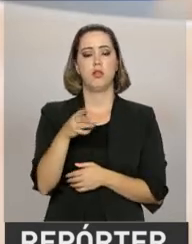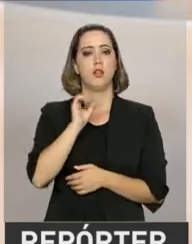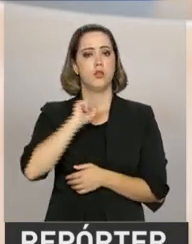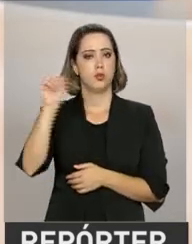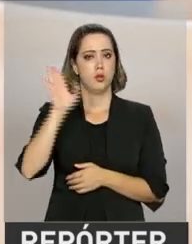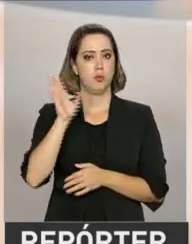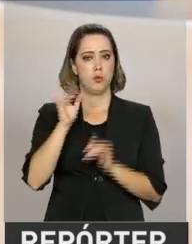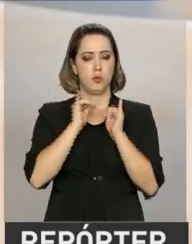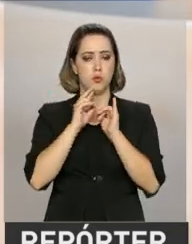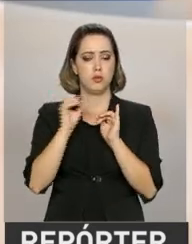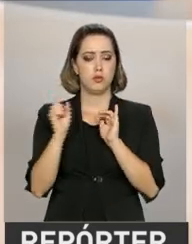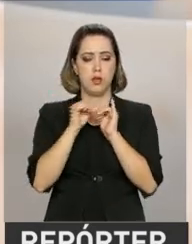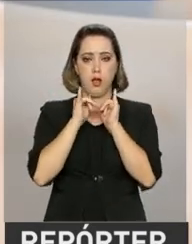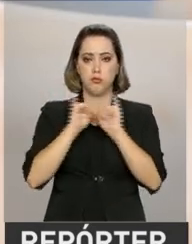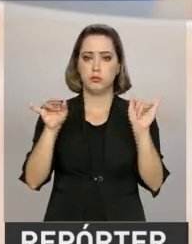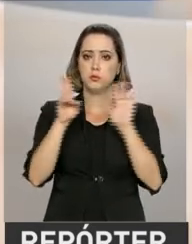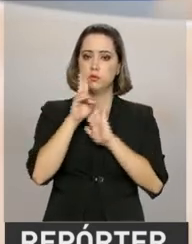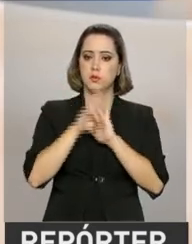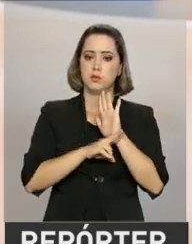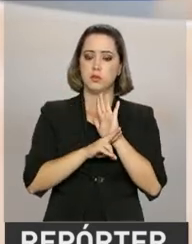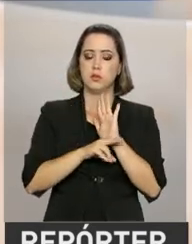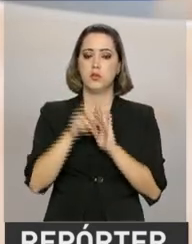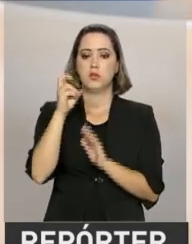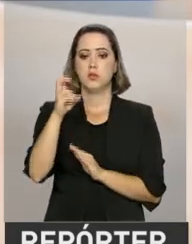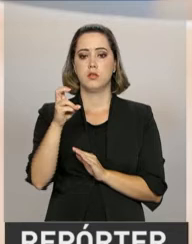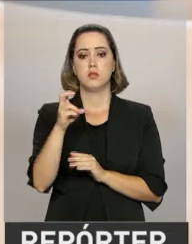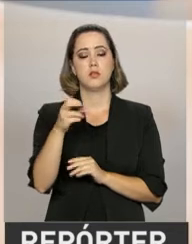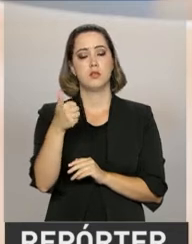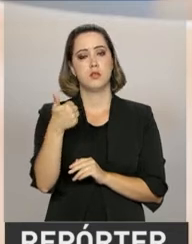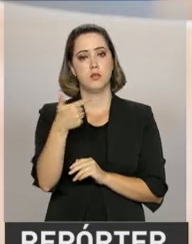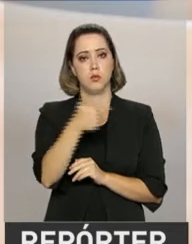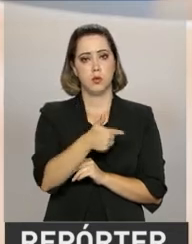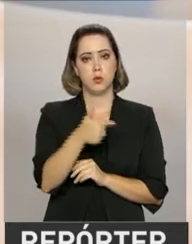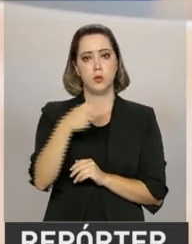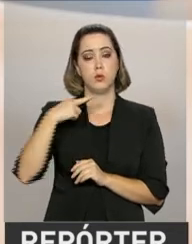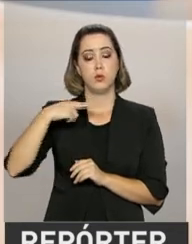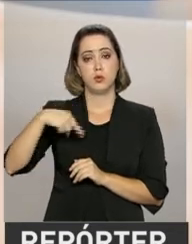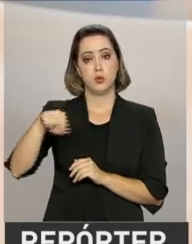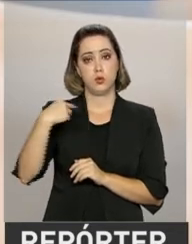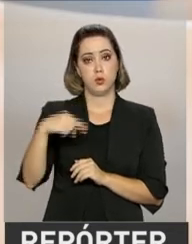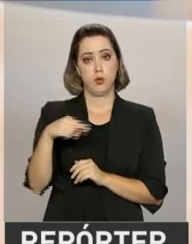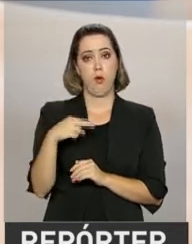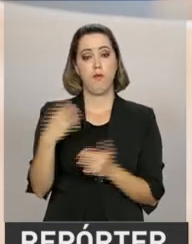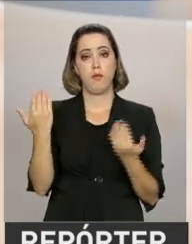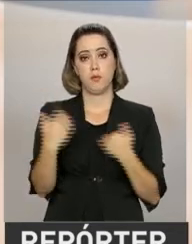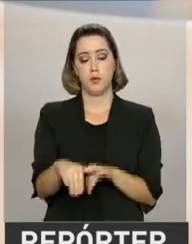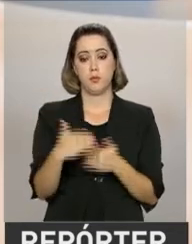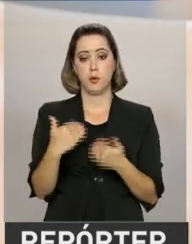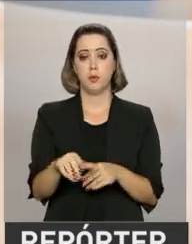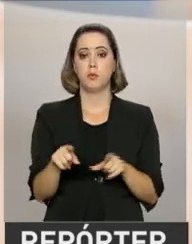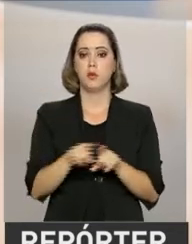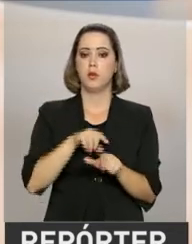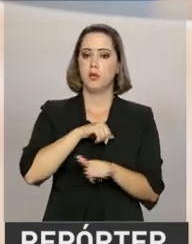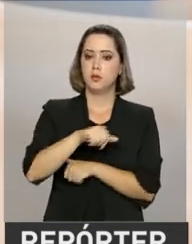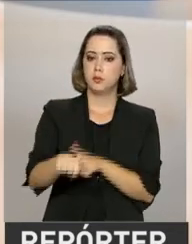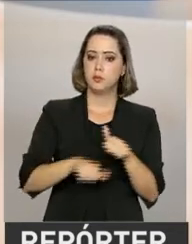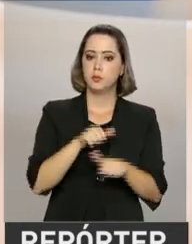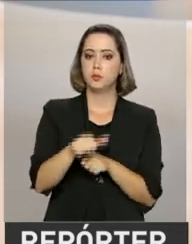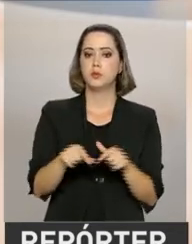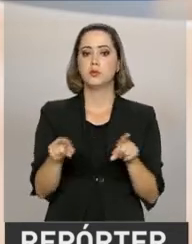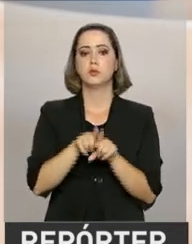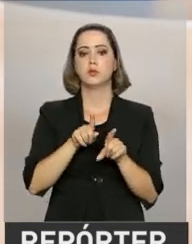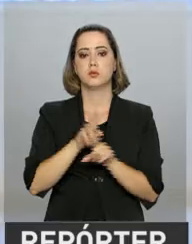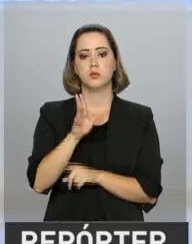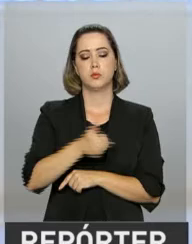já as provas serão aplicadas nos dias 5 e 12 de novembro a mudança de outubro para novembro também